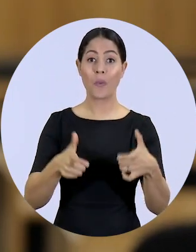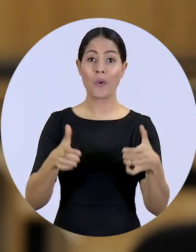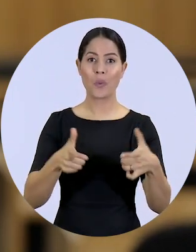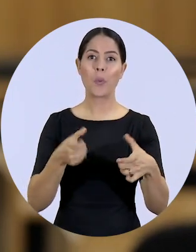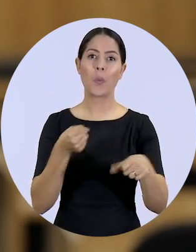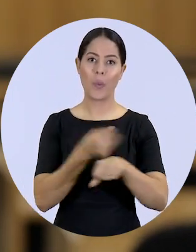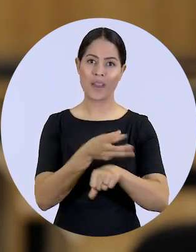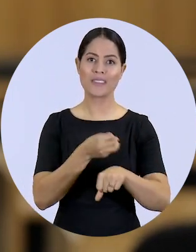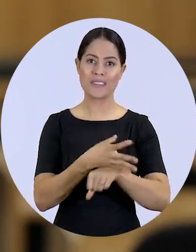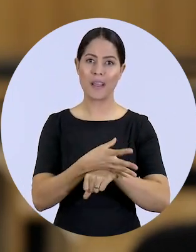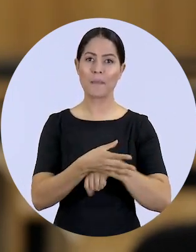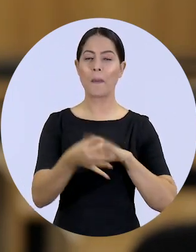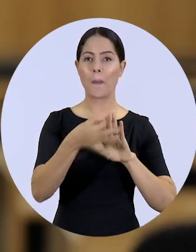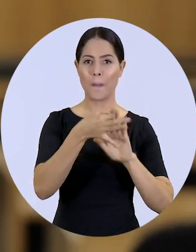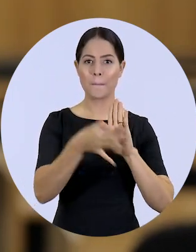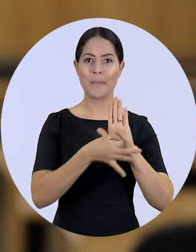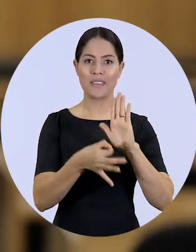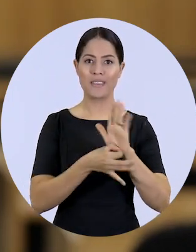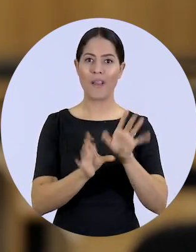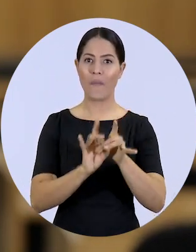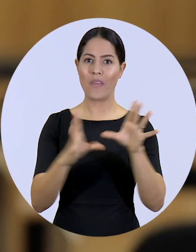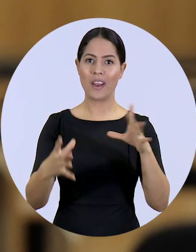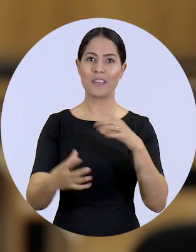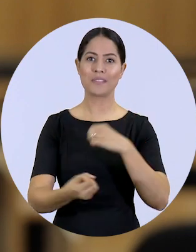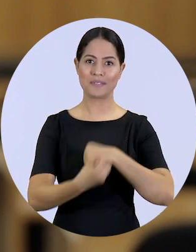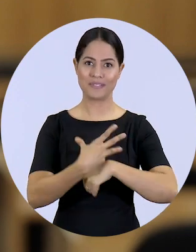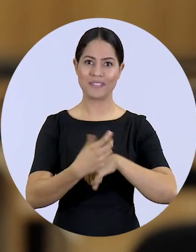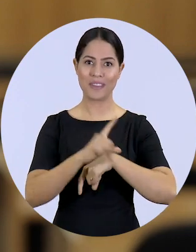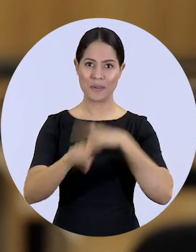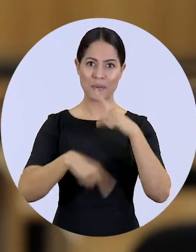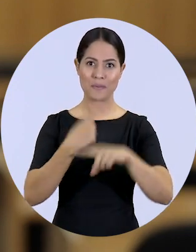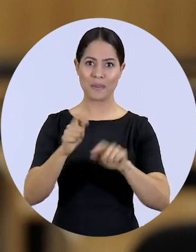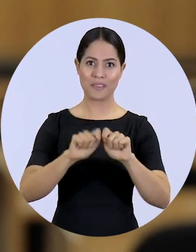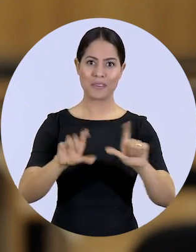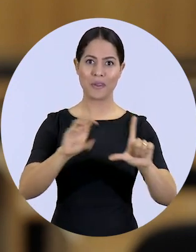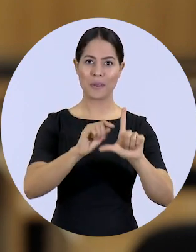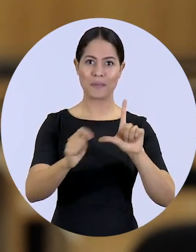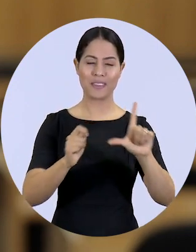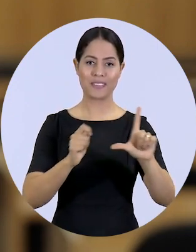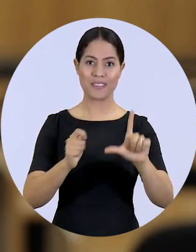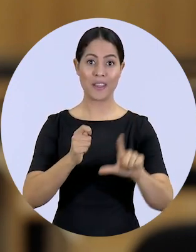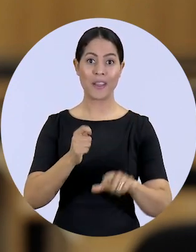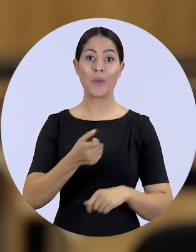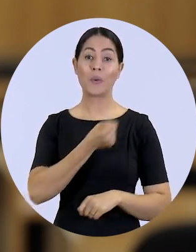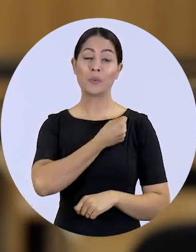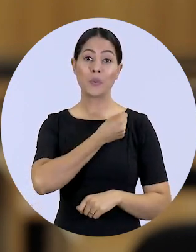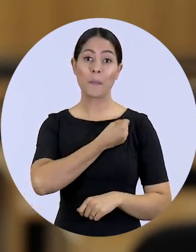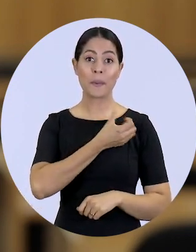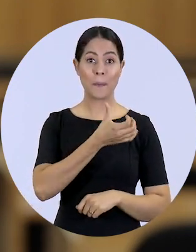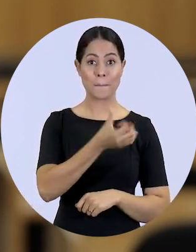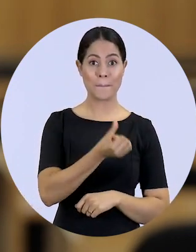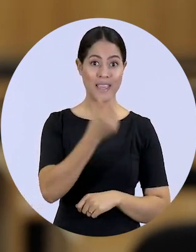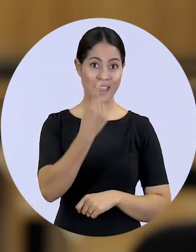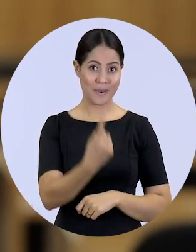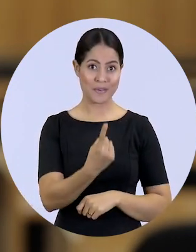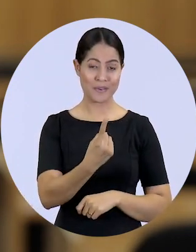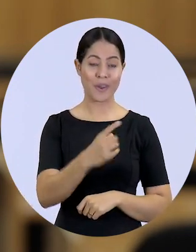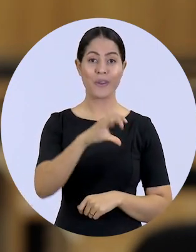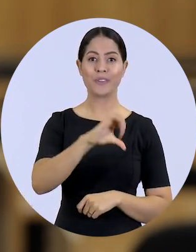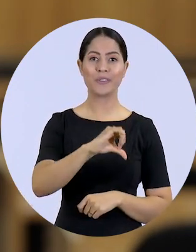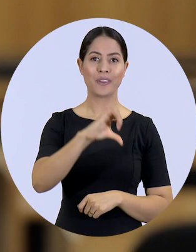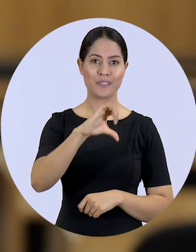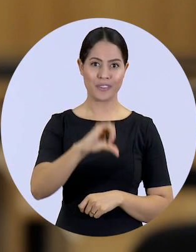gente através do WhatsApp. É só sugerir a pauta que você gostaria de ver no próximo OAB Entrevista. Anota aí.